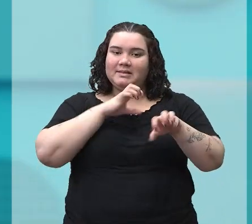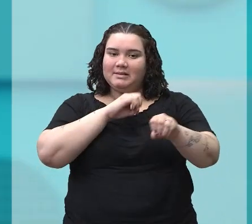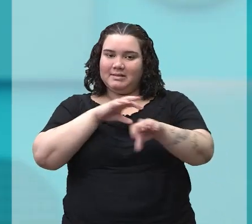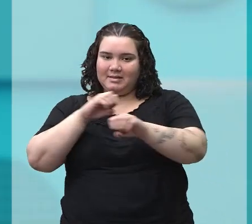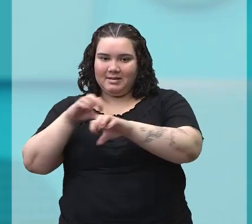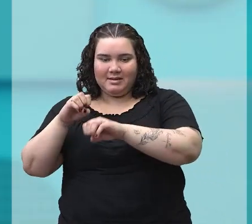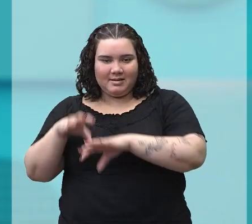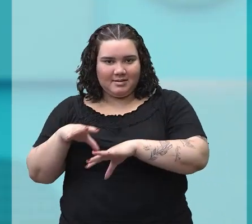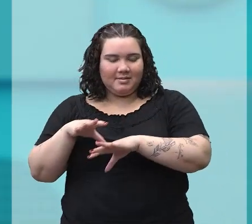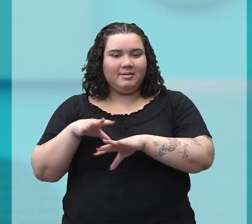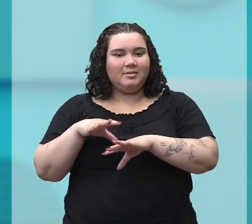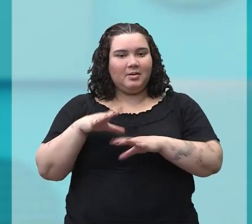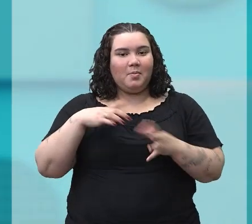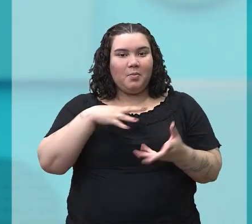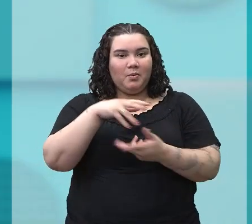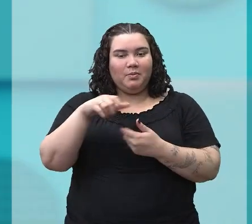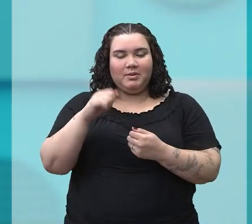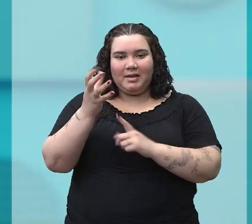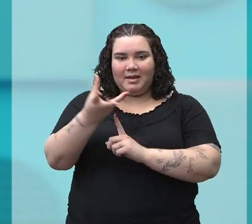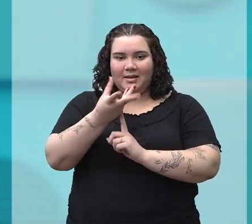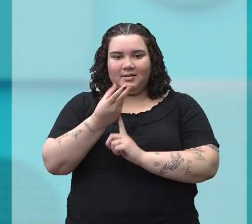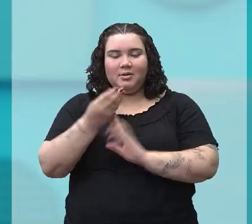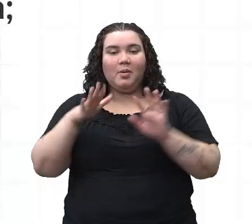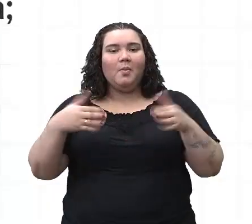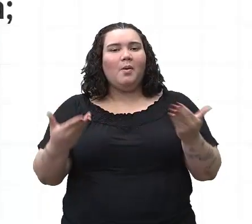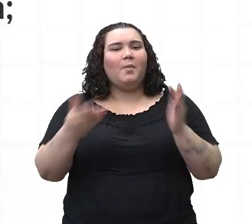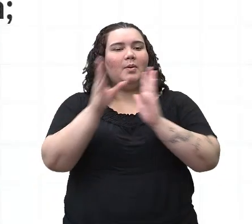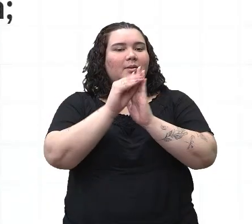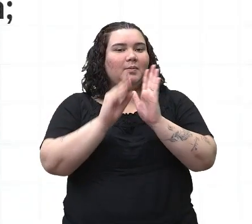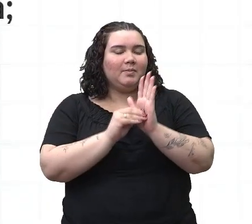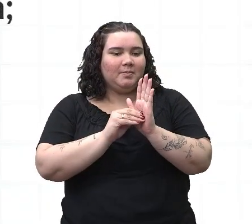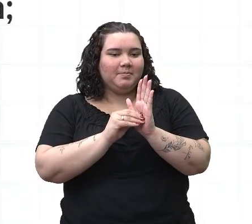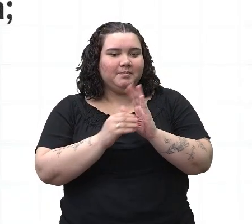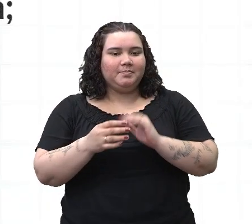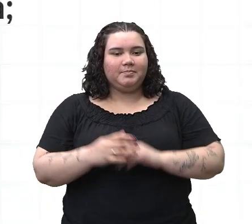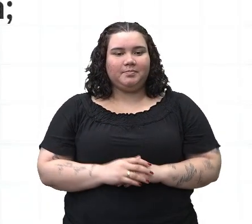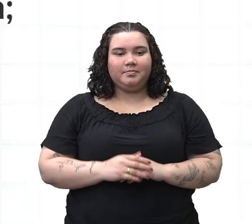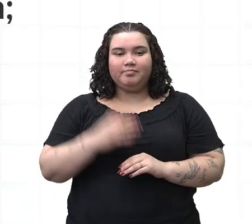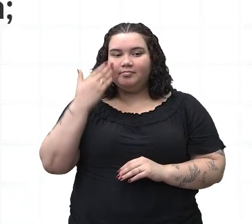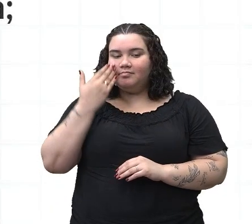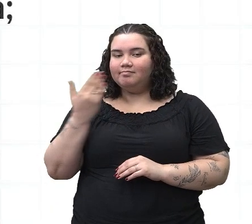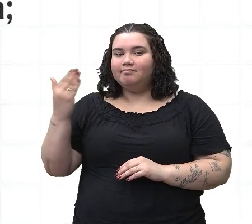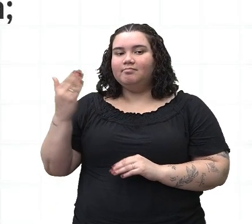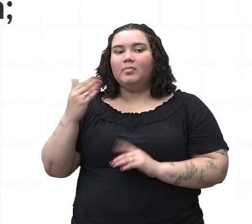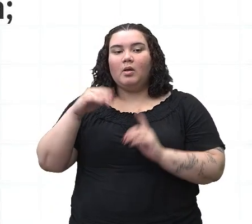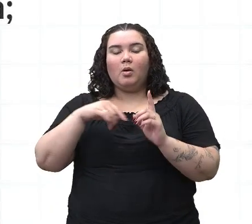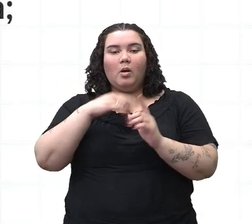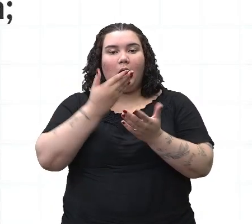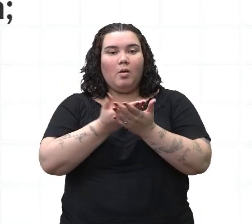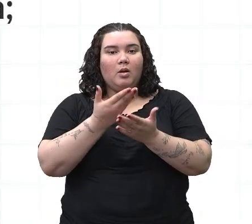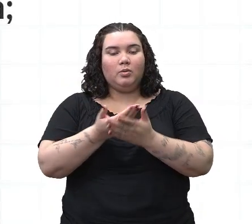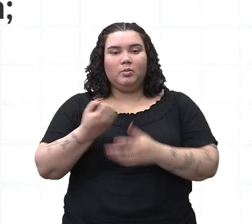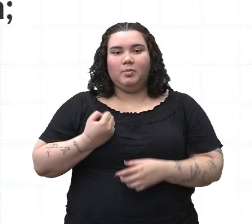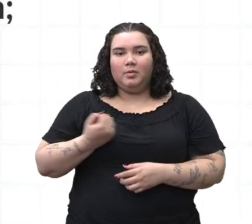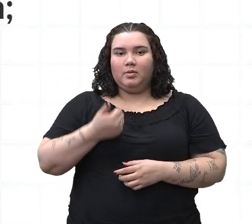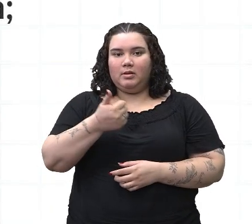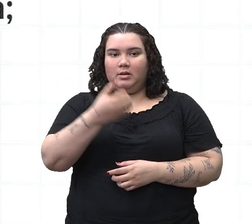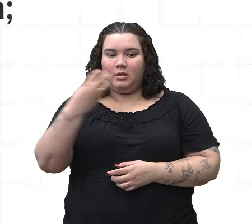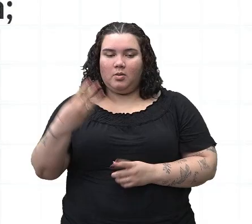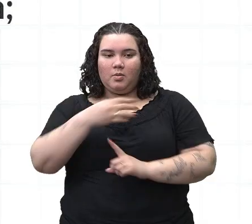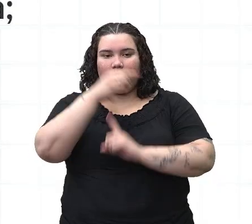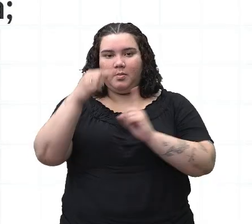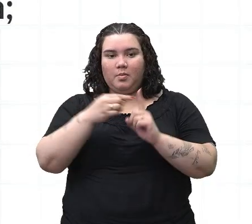vocês nesta jornada pelo mundo das artes. Vamos ver o conteúdo da nossa aula? Esta é a nossa aula de número 13, o nosso objeto de